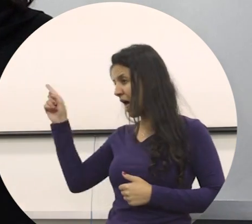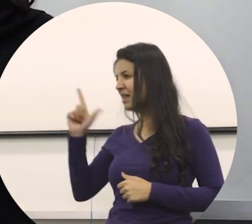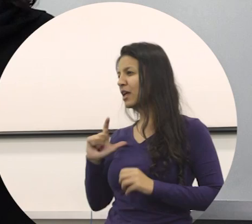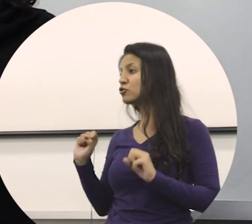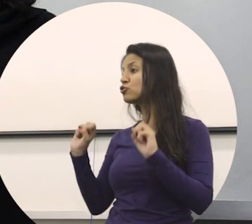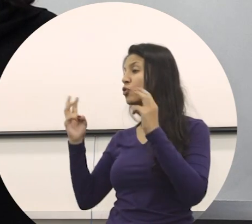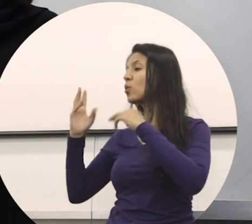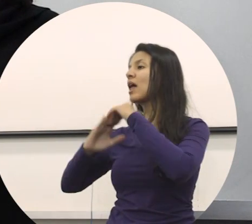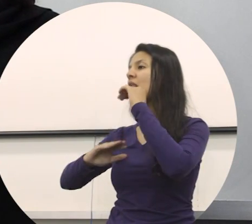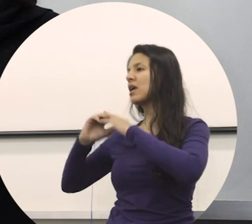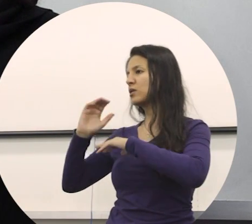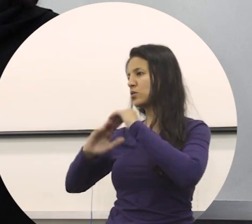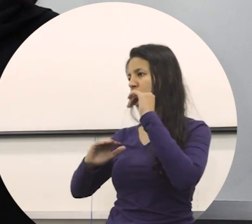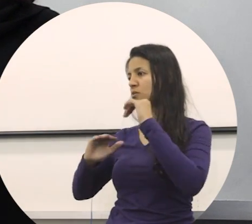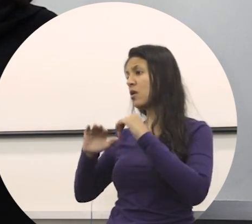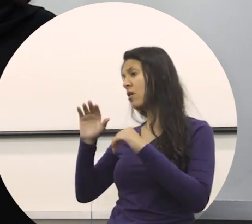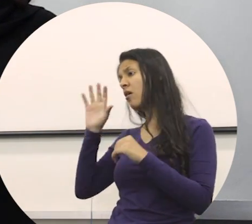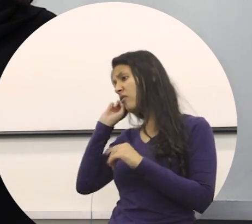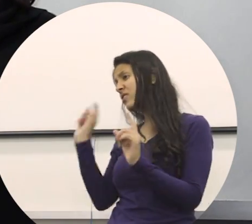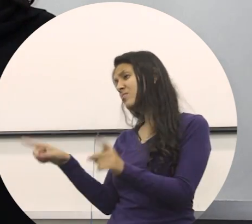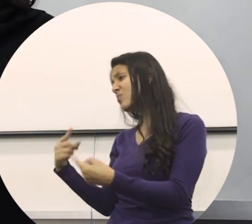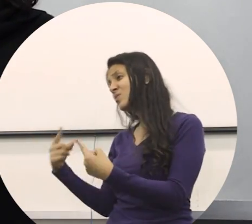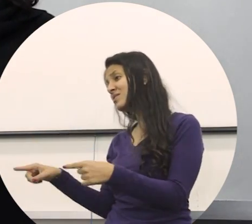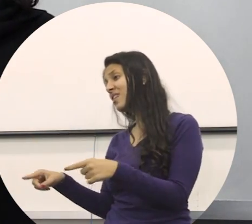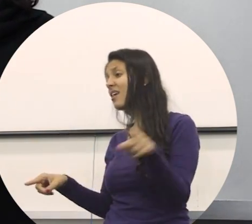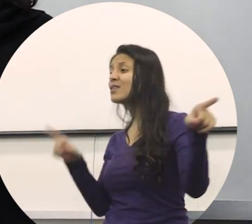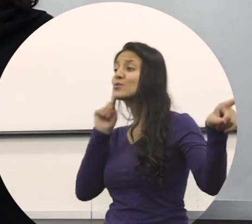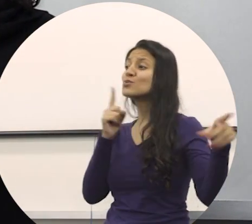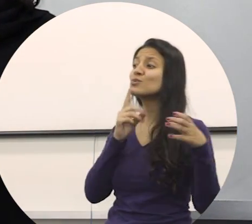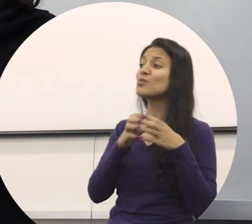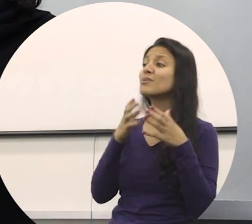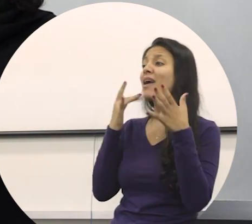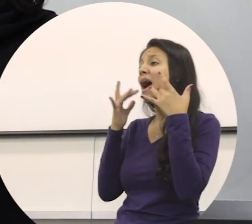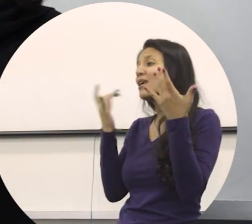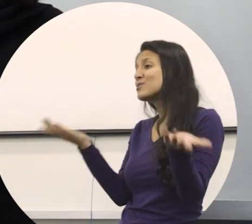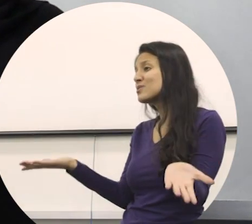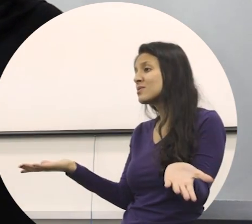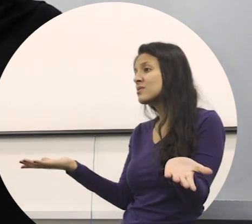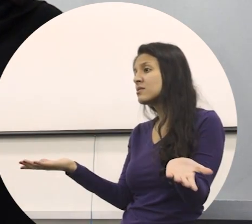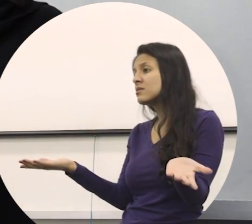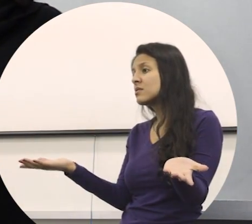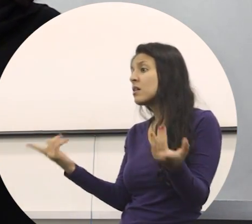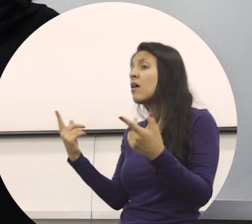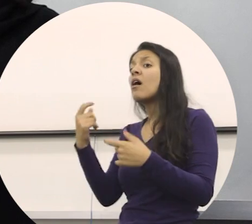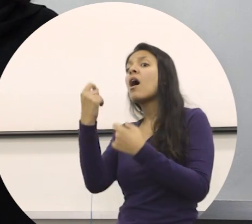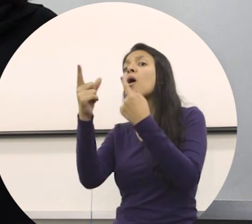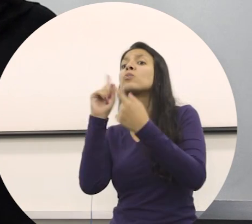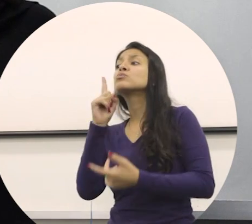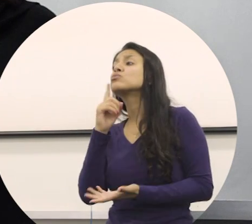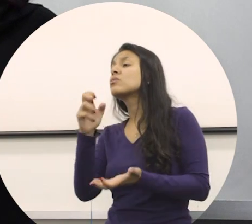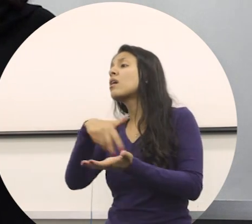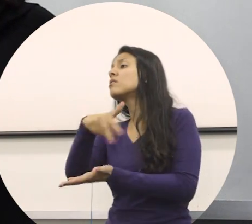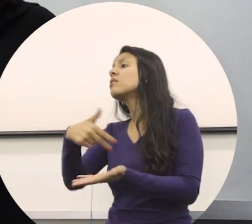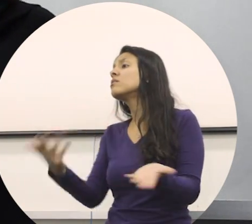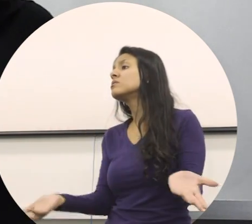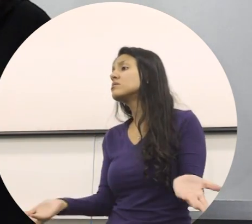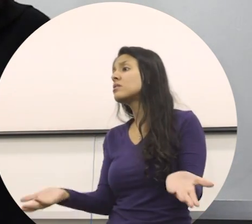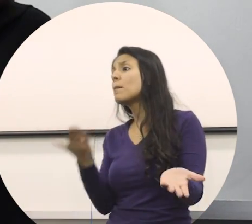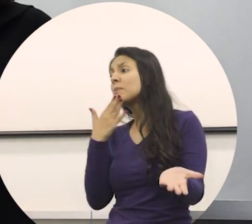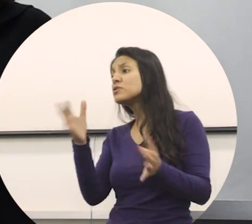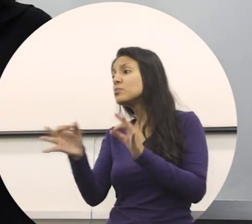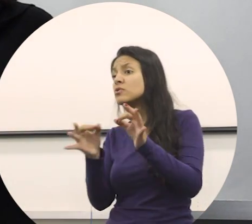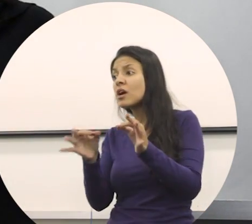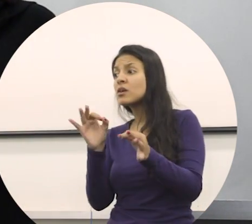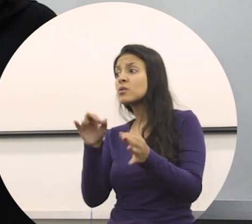os surdos querem apresentar teatro, né? Mas por que que eu não posso? Os surdos querem fazer dança, eles pediram um projeto de dança,